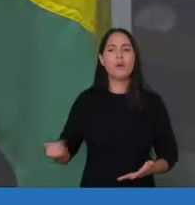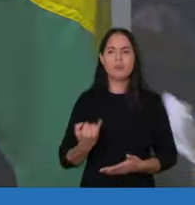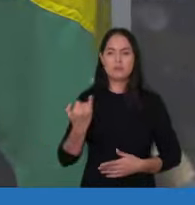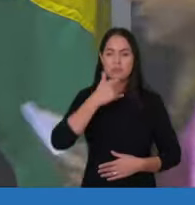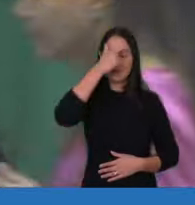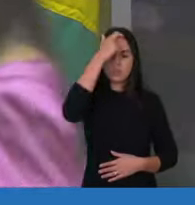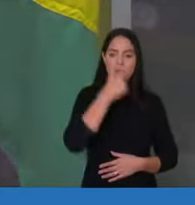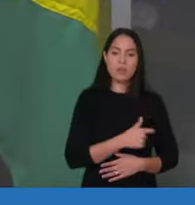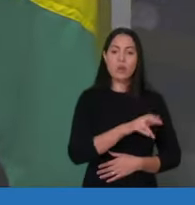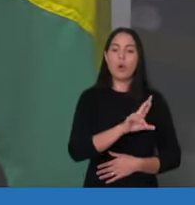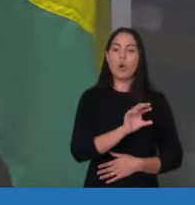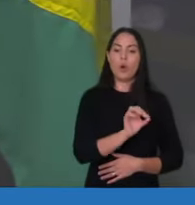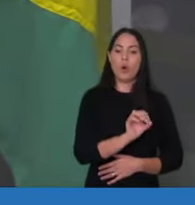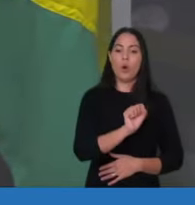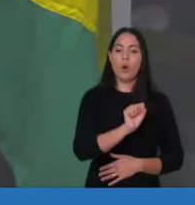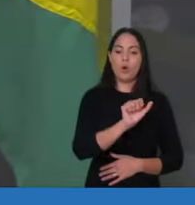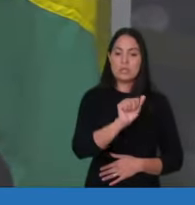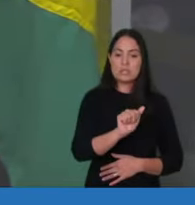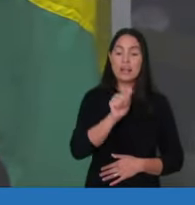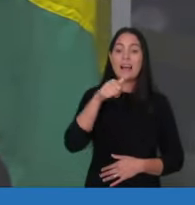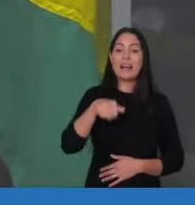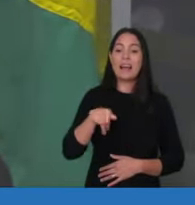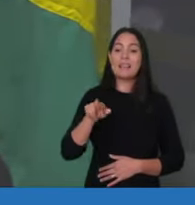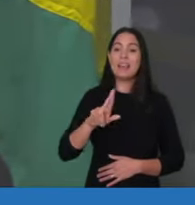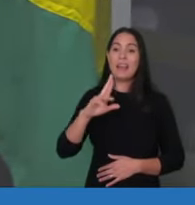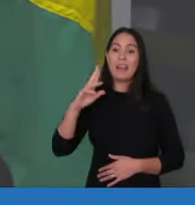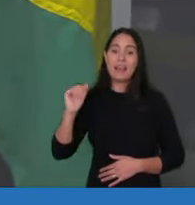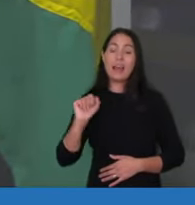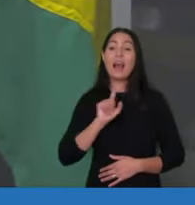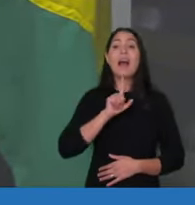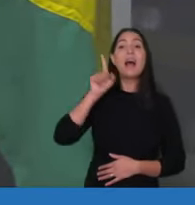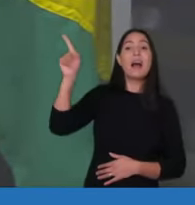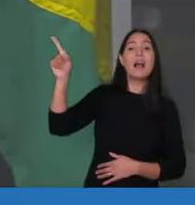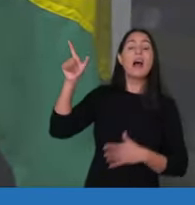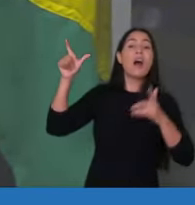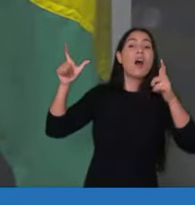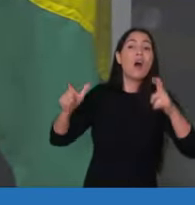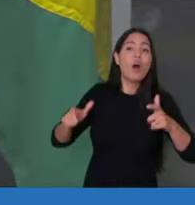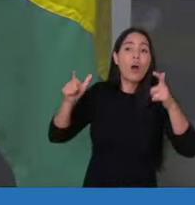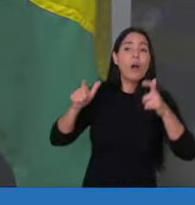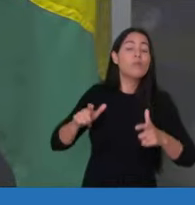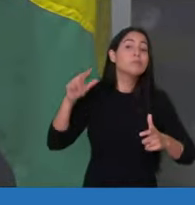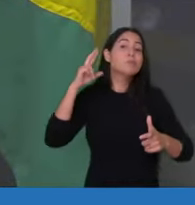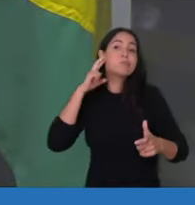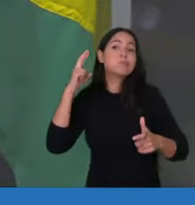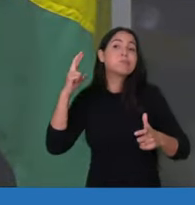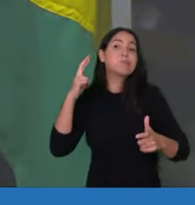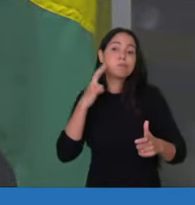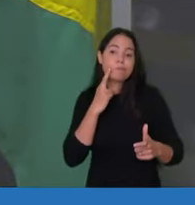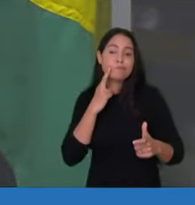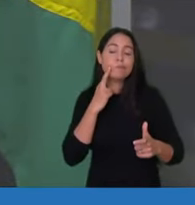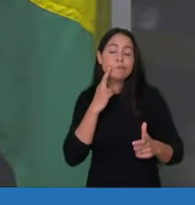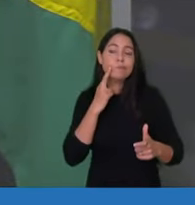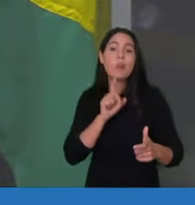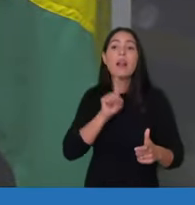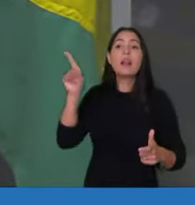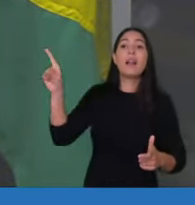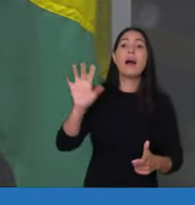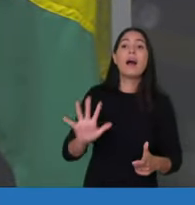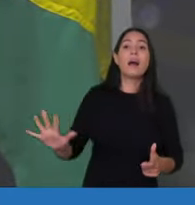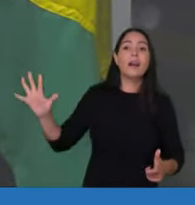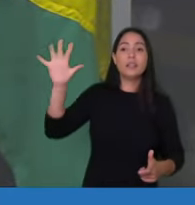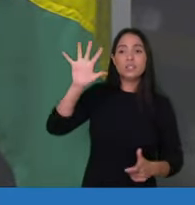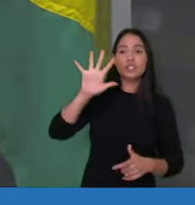Negra, eu sou lá de Rondônia, do Portal do Amazonas. A Amazônia é composta